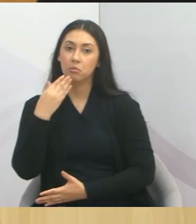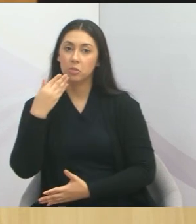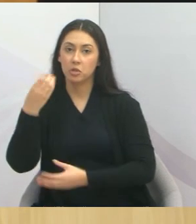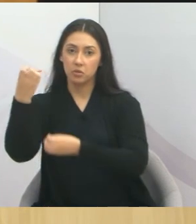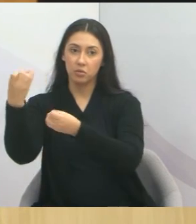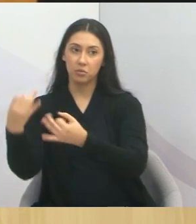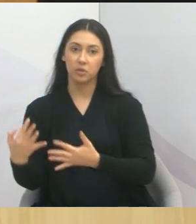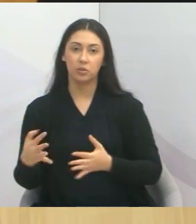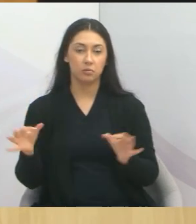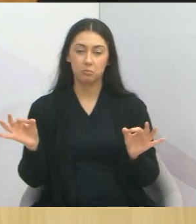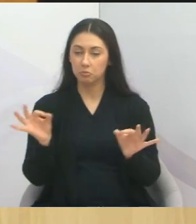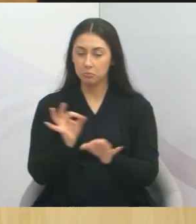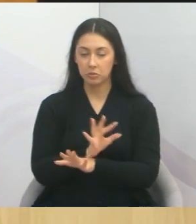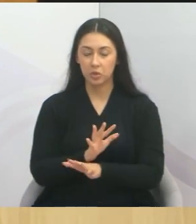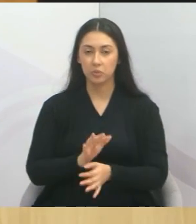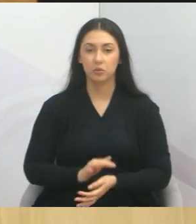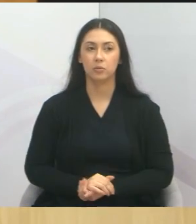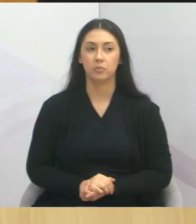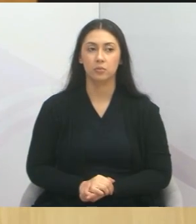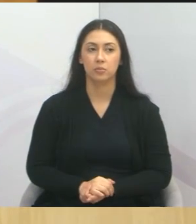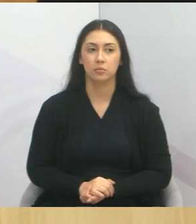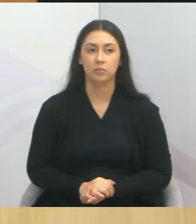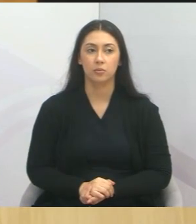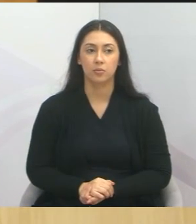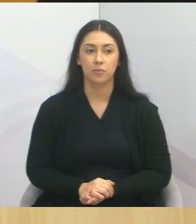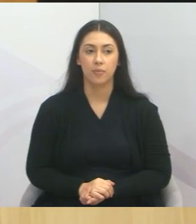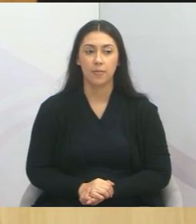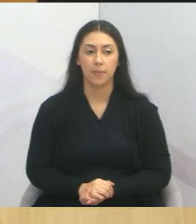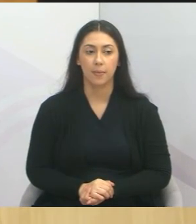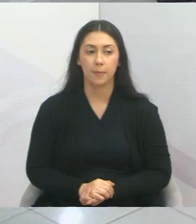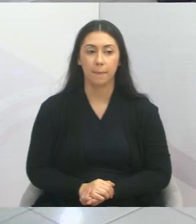dois pedindo informações São esses os trabalhos o presidente